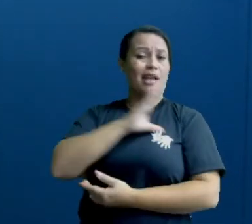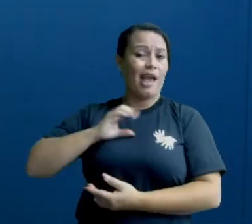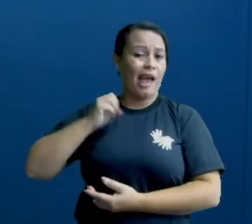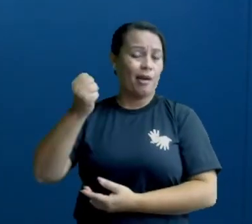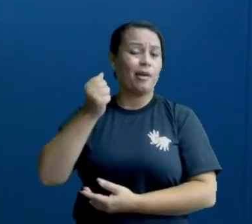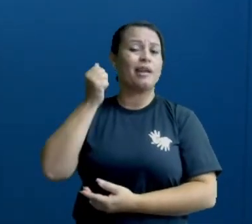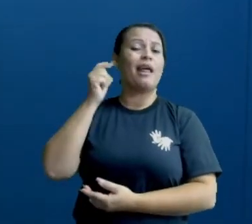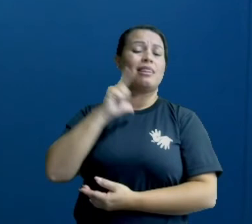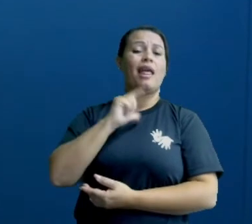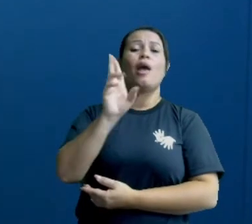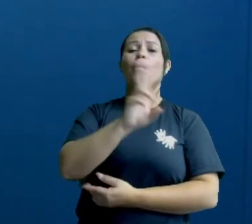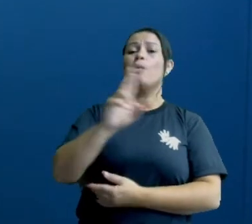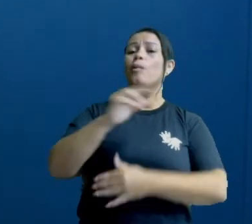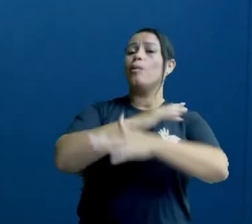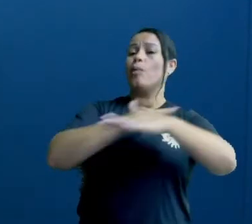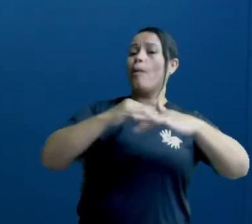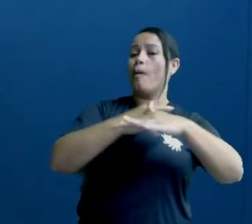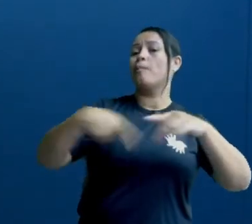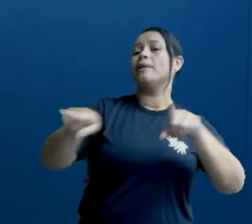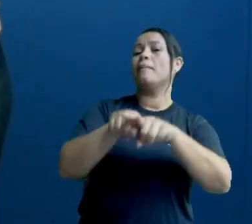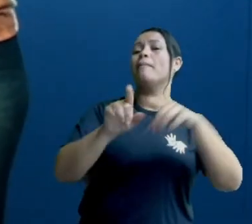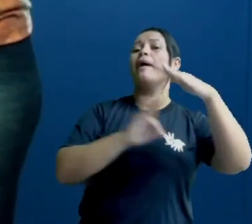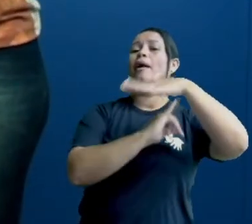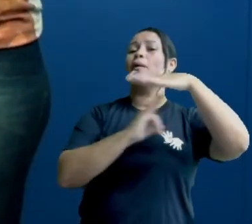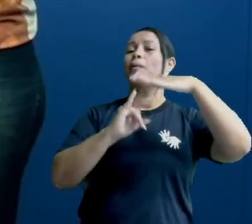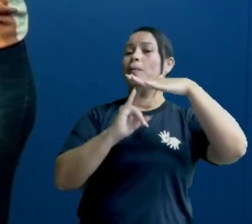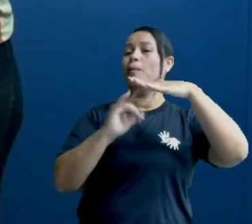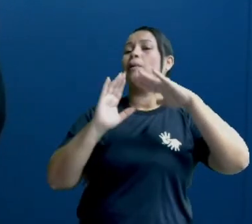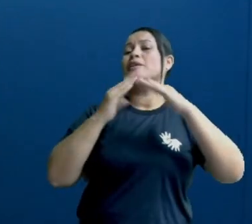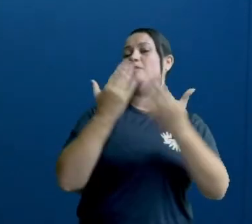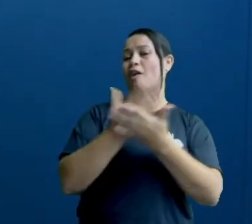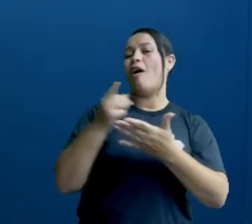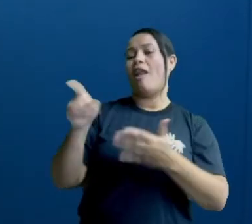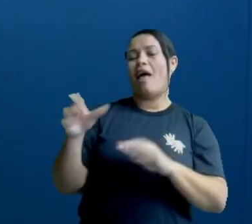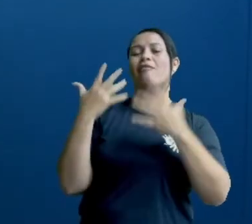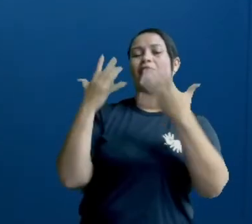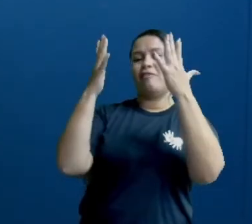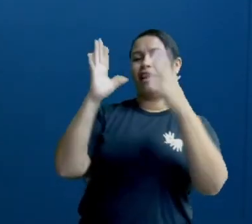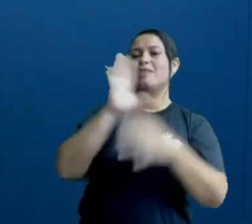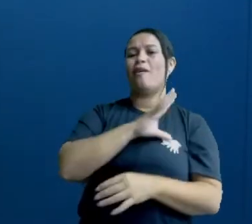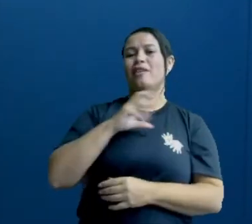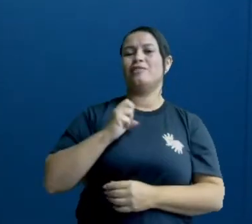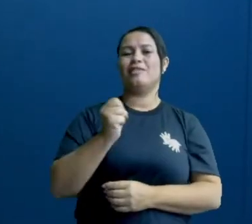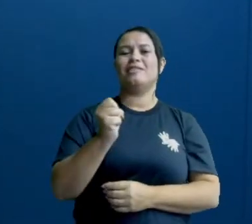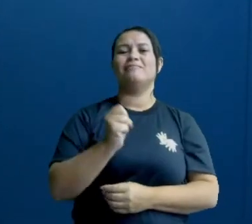uma avenida e um colégio com o nome dela, tá certo? Ela foi muito valente e corajosa.